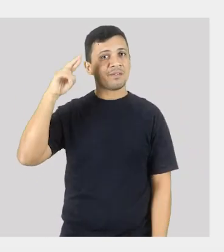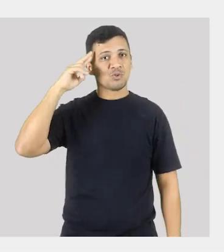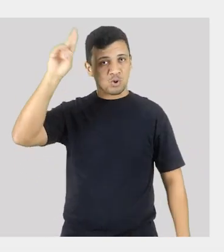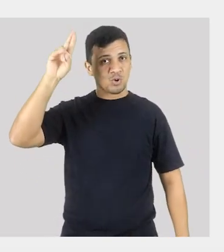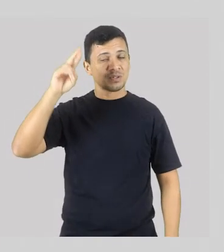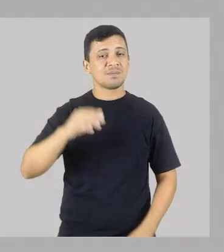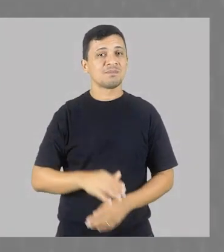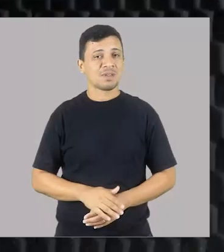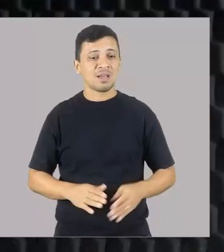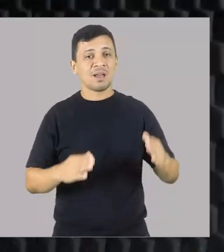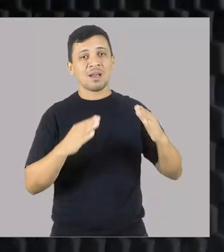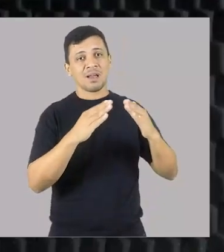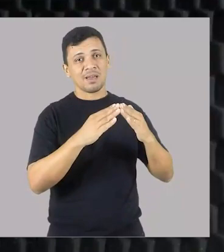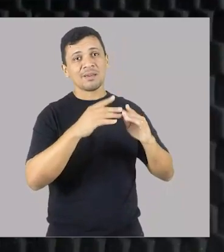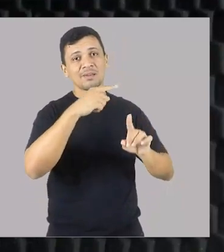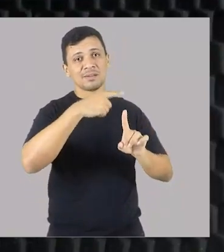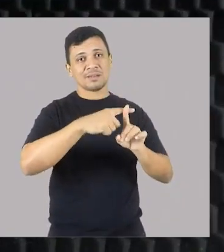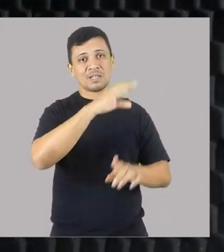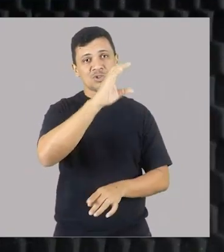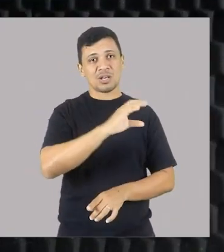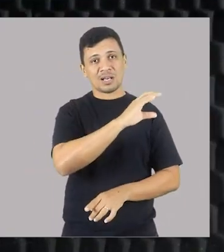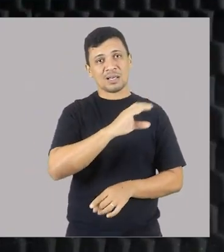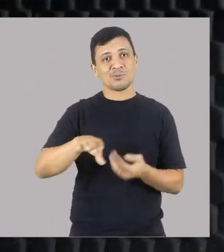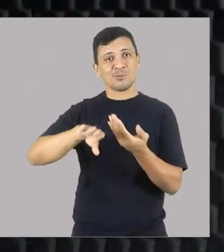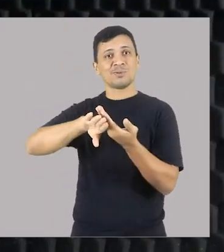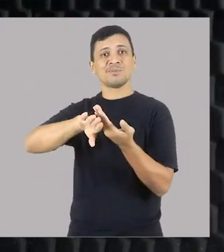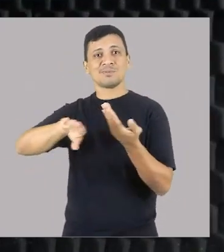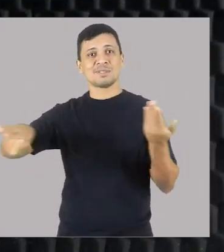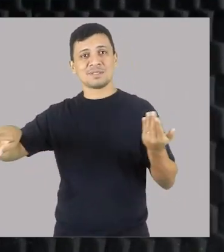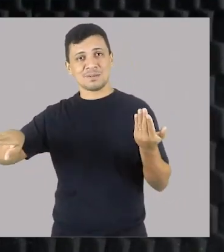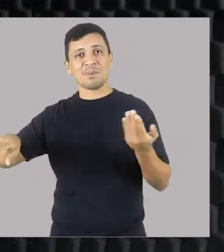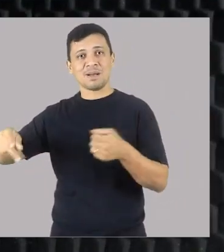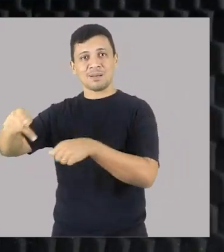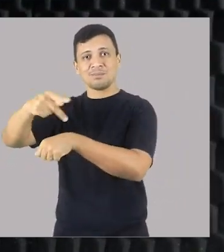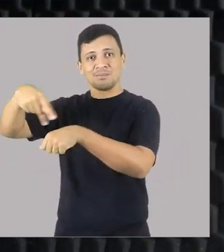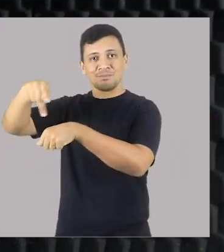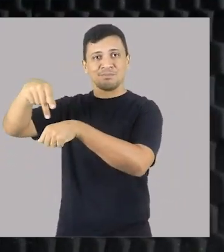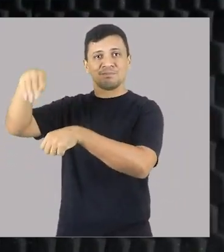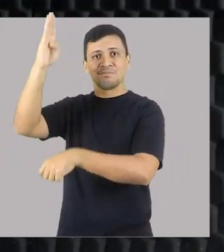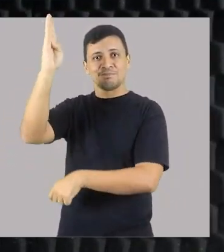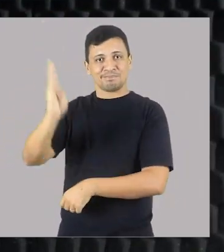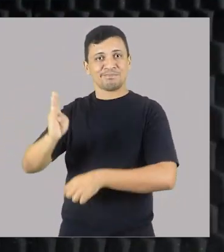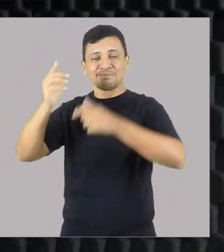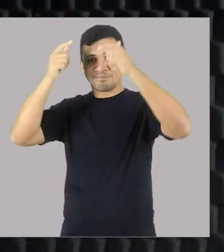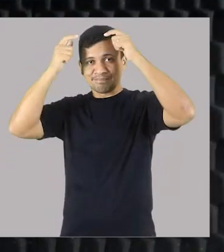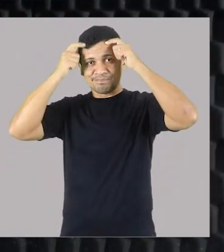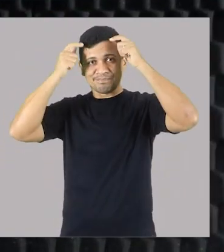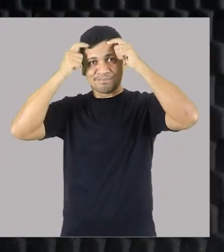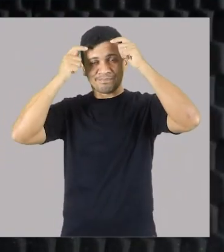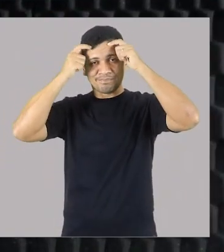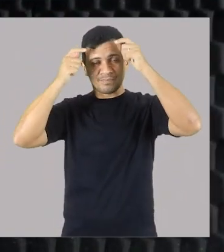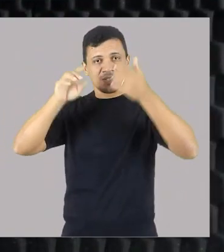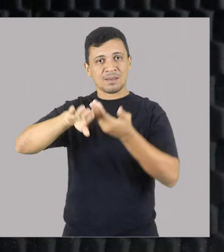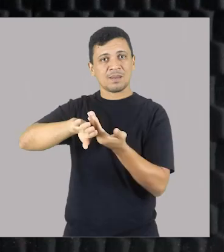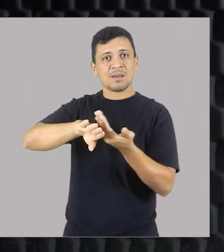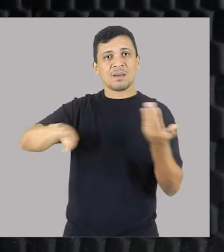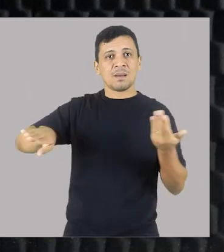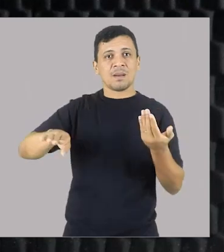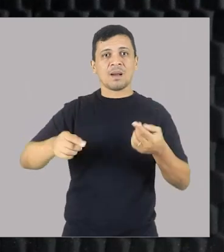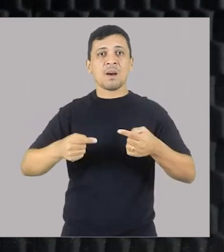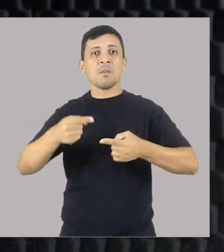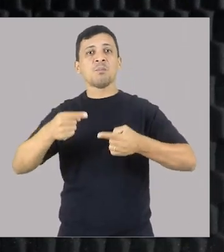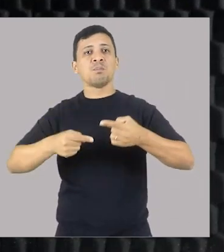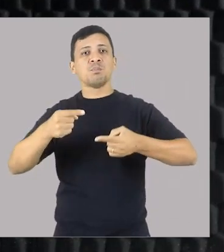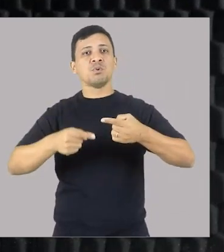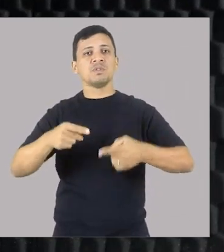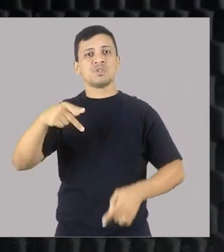relações entre a Igreja Católica e o Estado Imperial, é a quebra da política do padroado, né? A